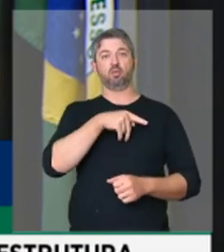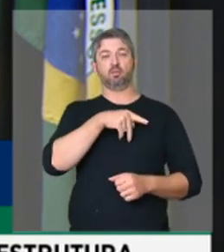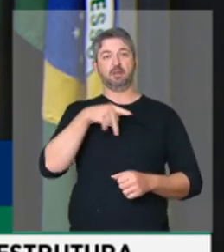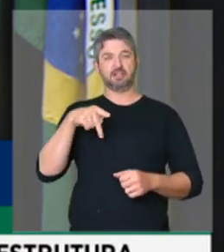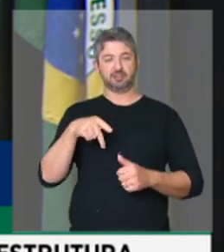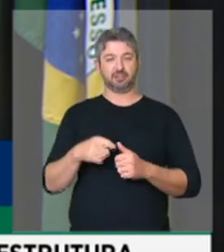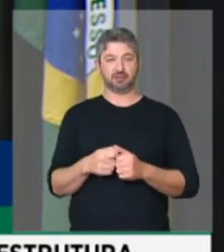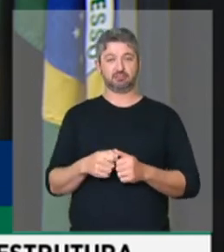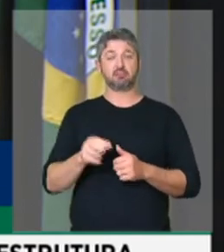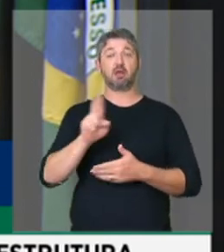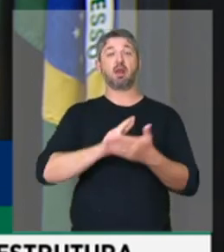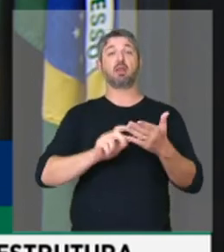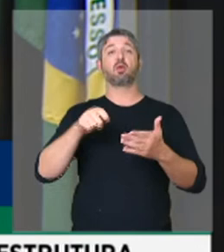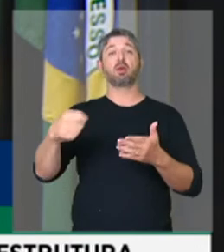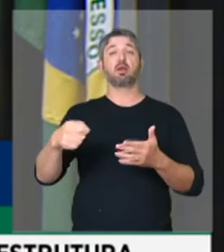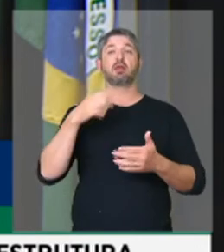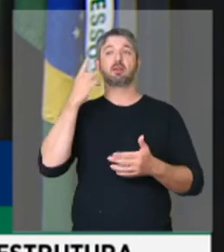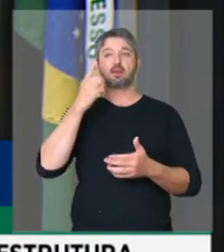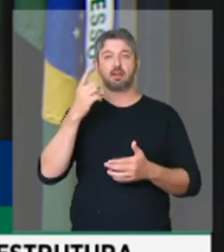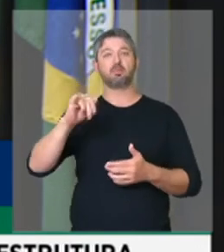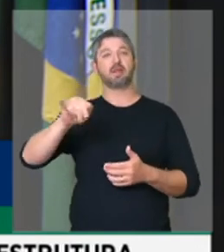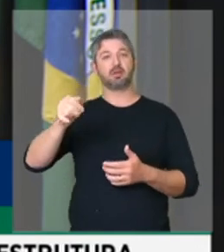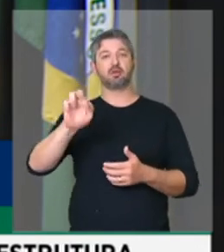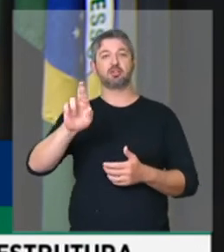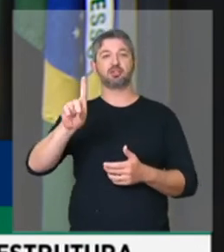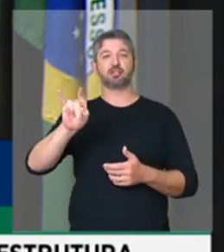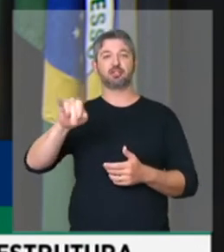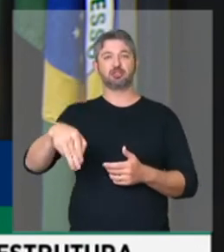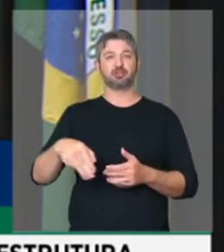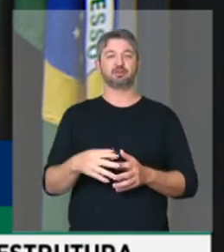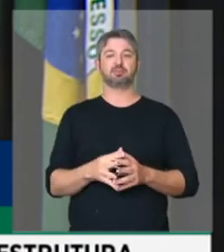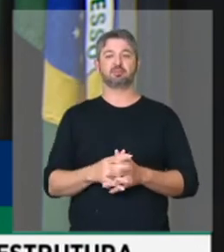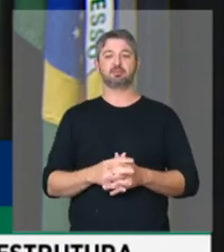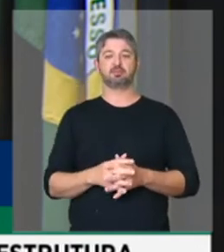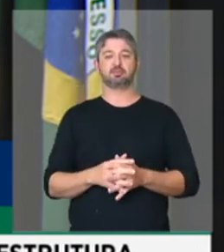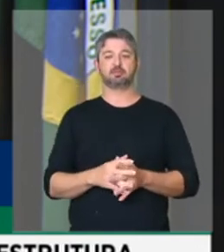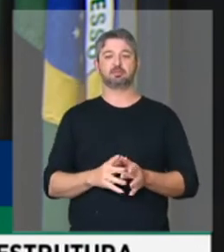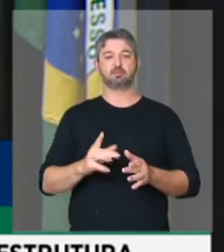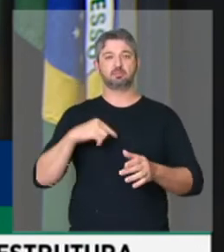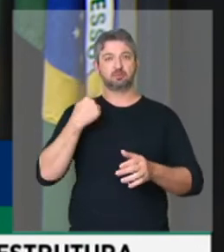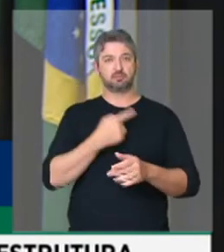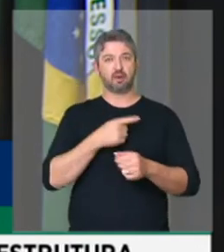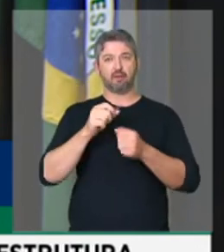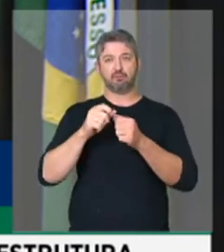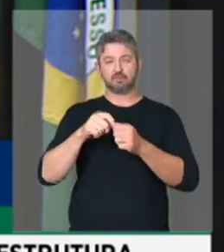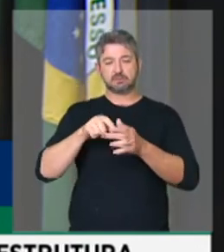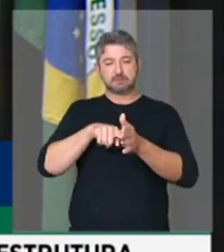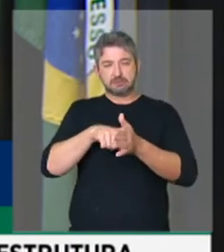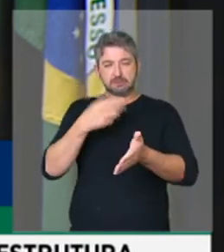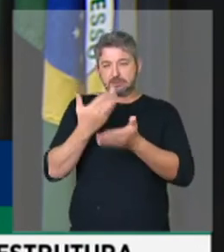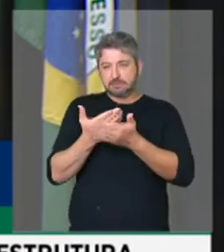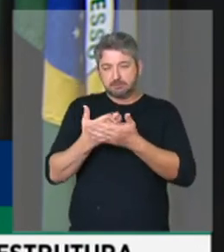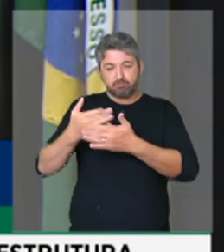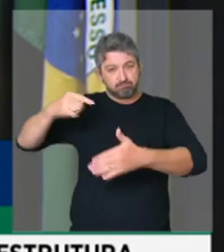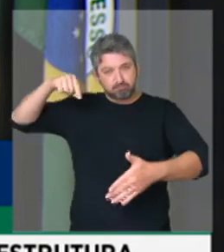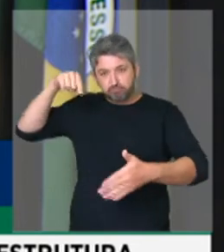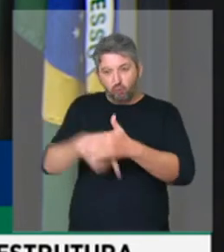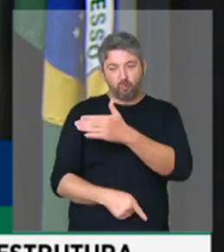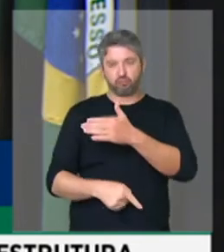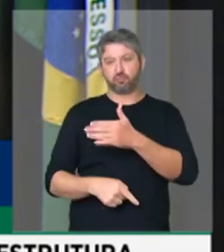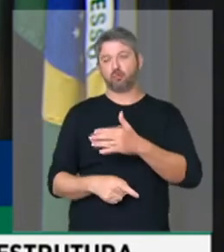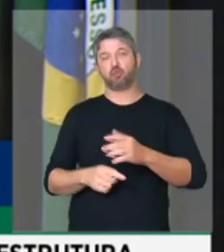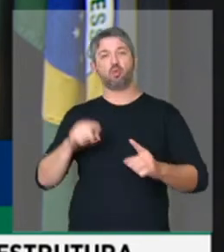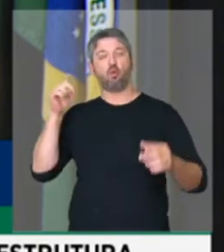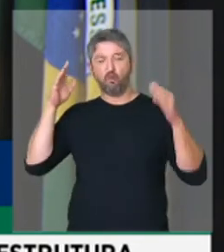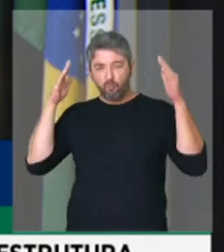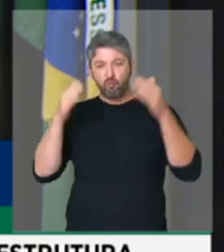como relator o deputado Arnaldo Jardim. Mergulhamos em um estudo intenso e profícuo, com um único